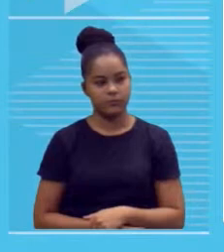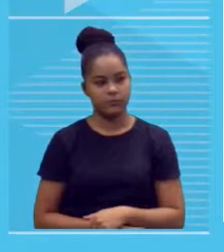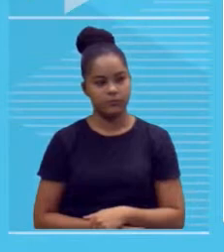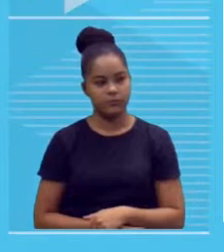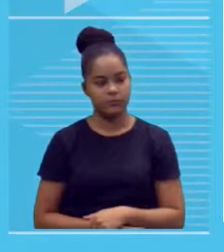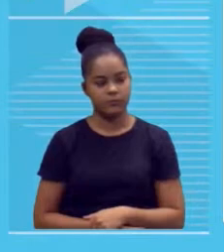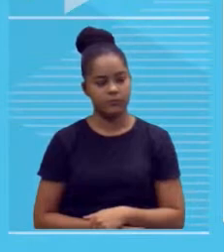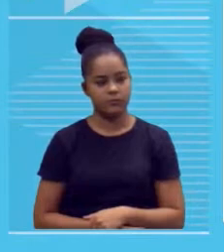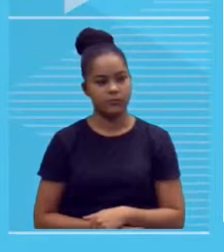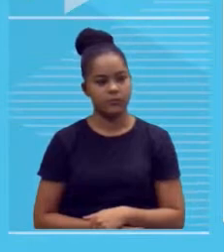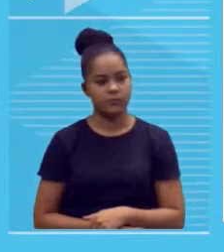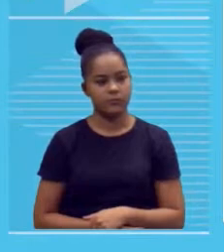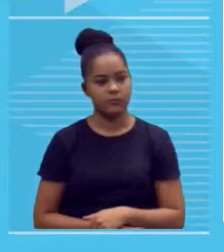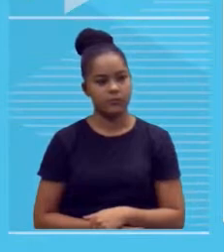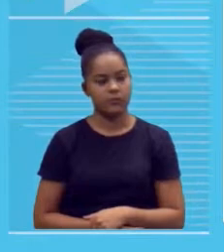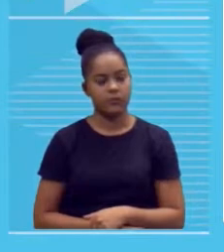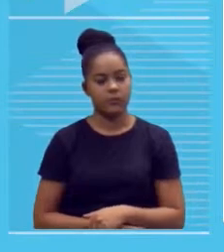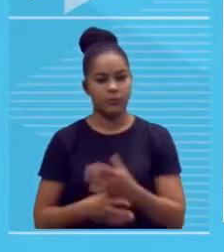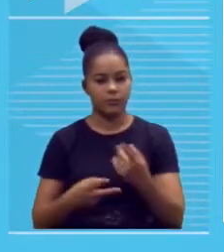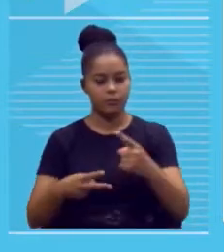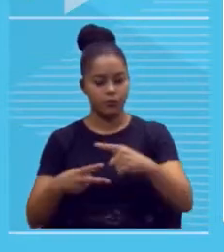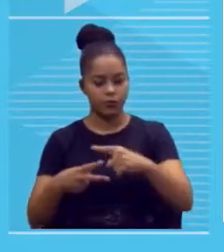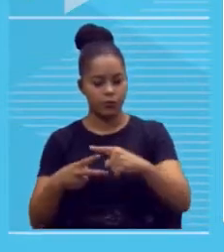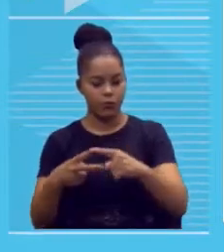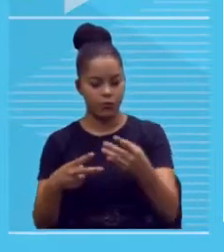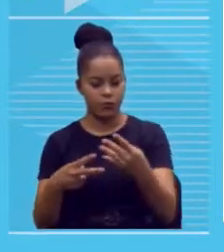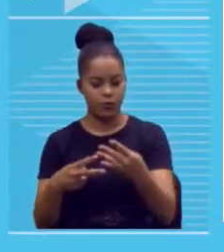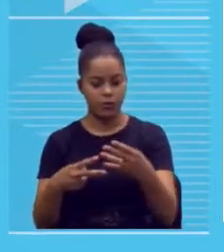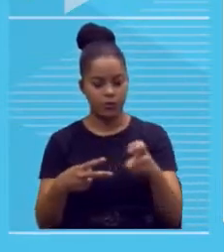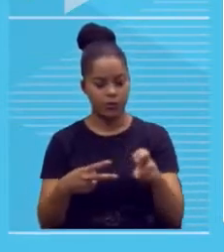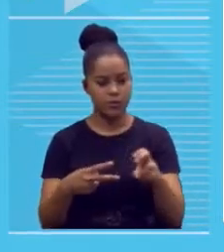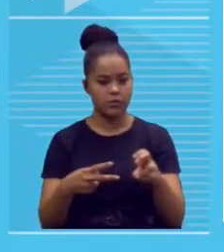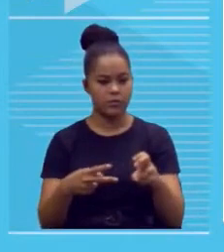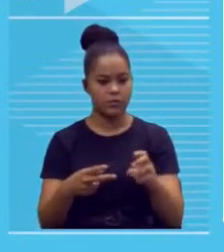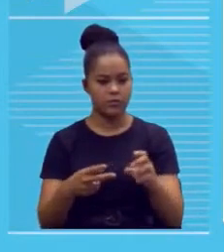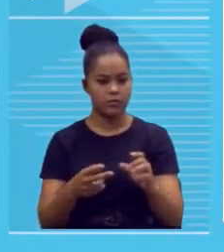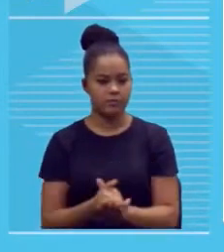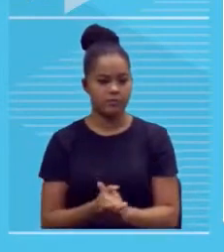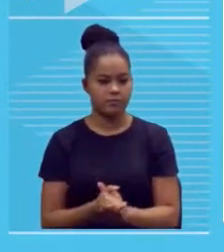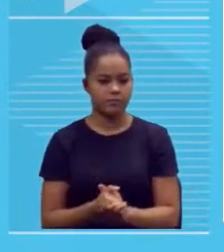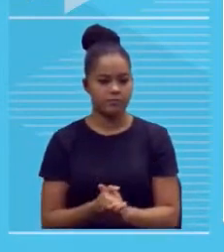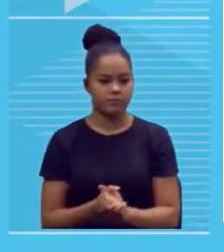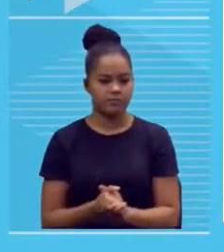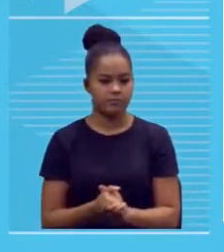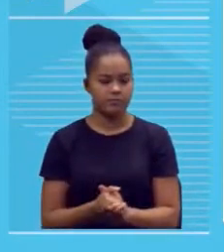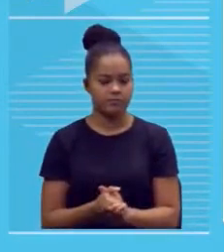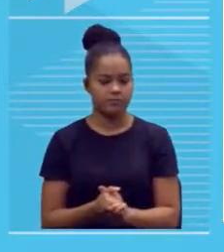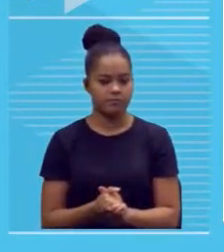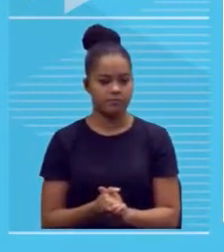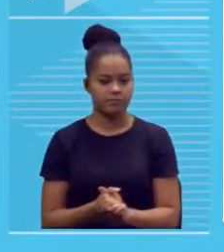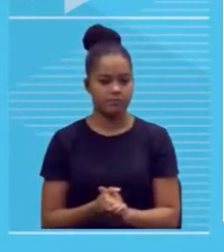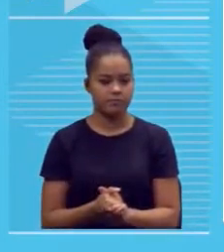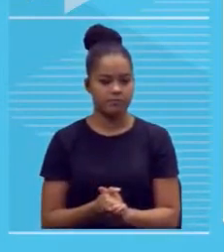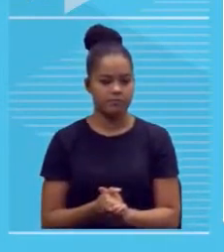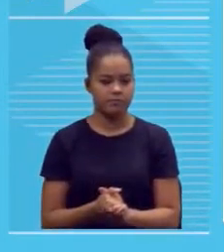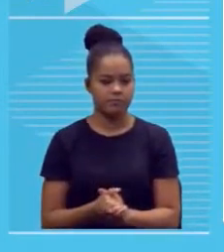Vou te dar aqui o ângulo de 45 e vou te dar este ponto